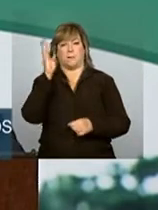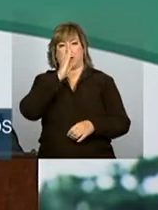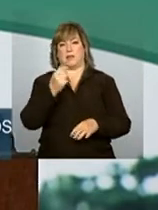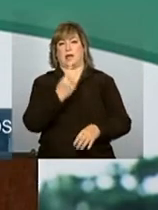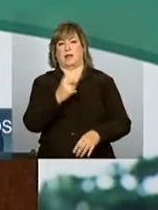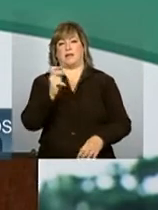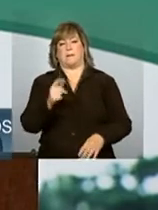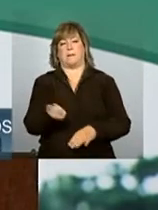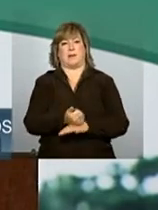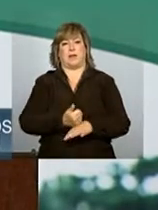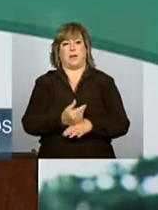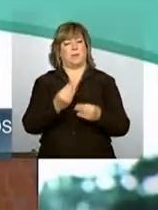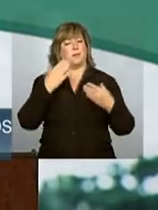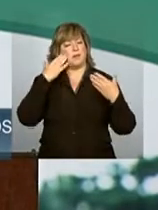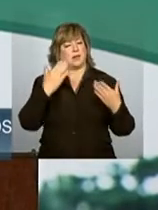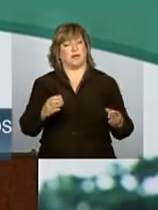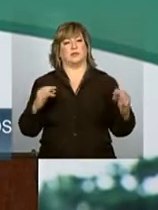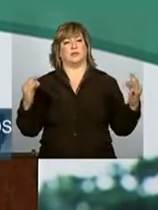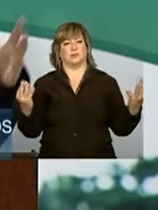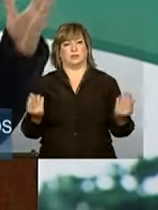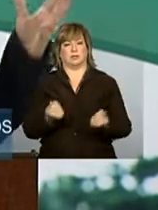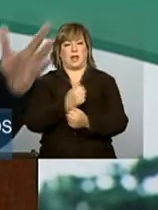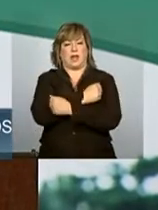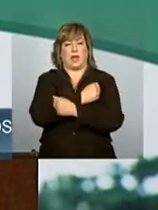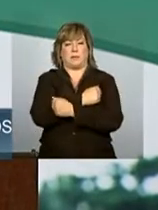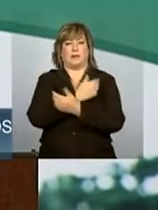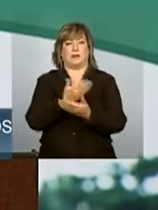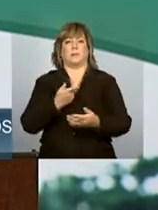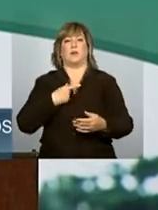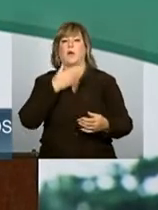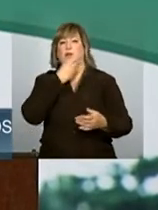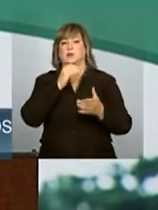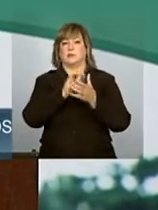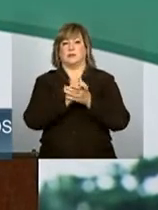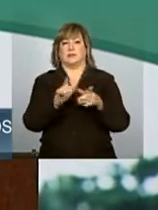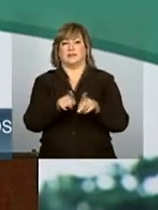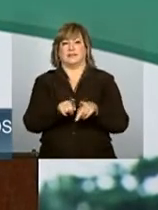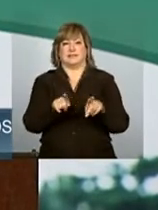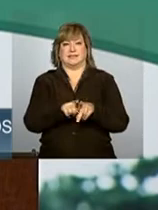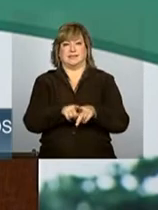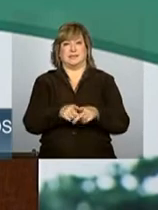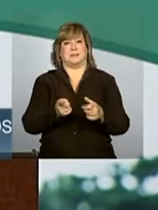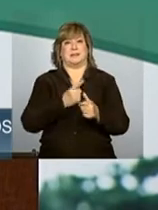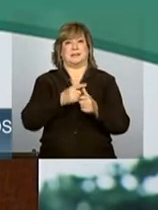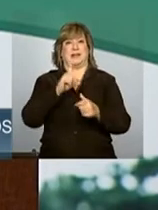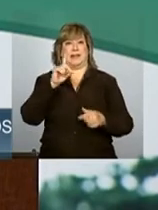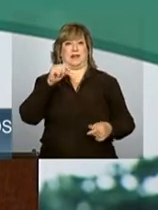melhor. E muito obrigada a todos. Deixo um abraço também ao meu esposo, o primeiro-damo, Clóvis.